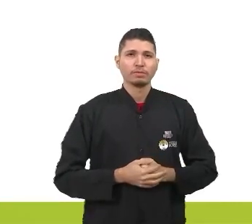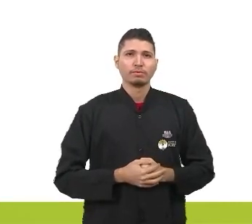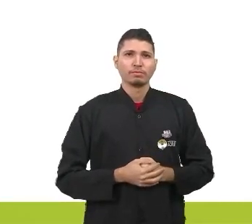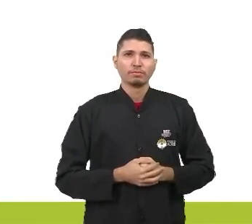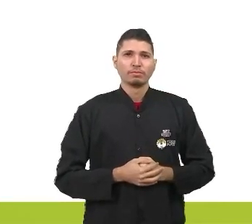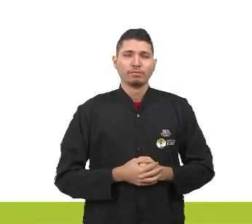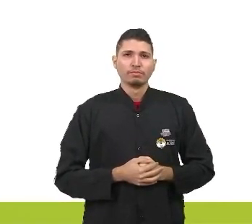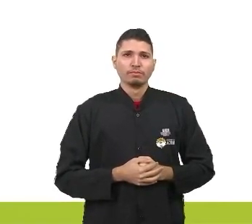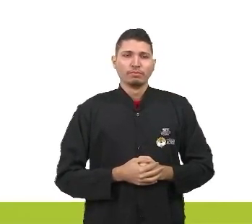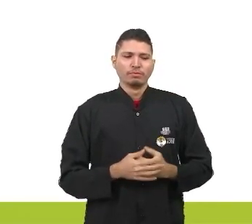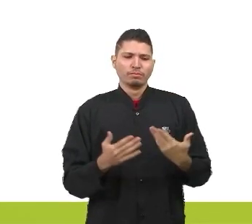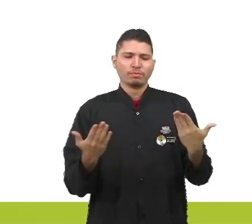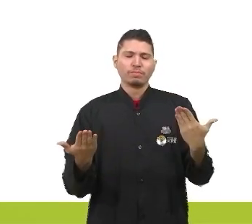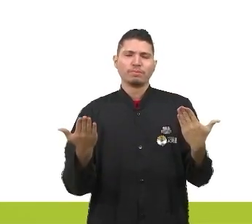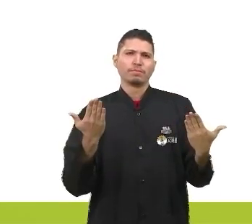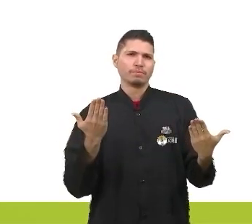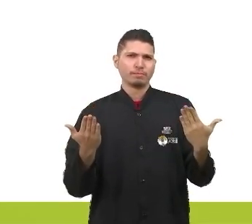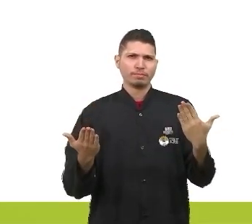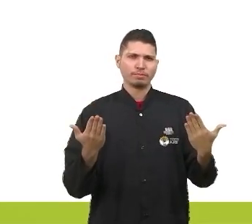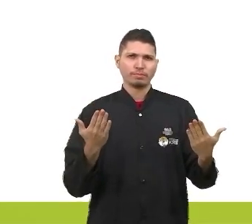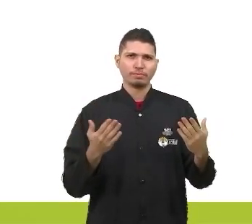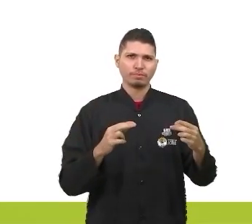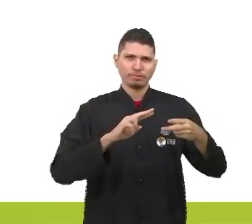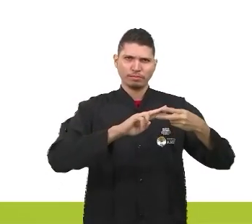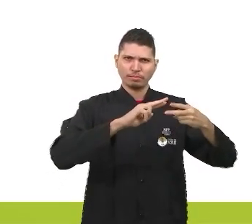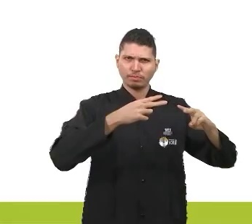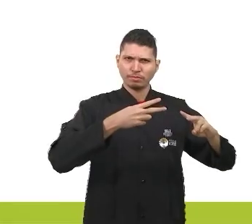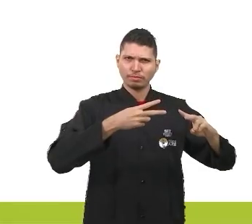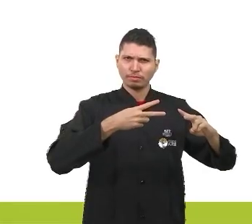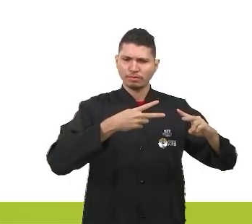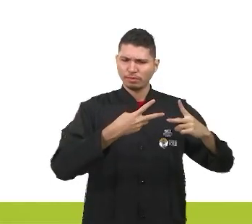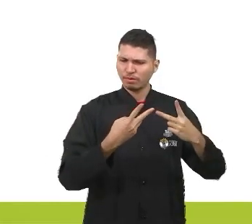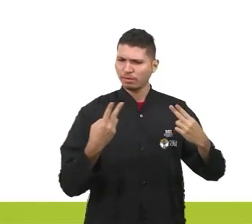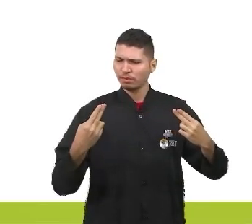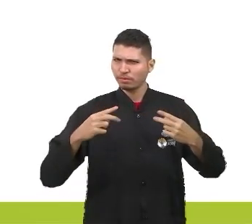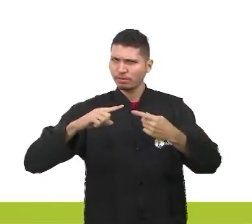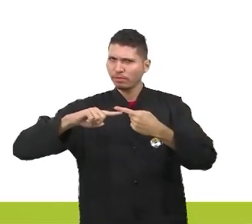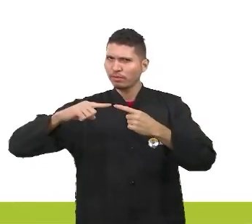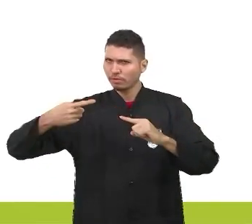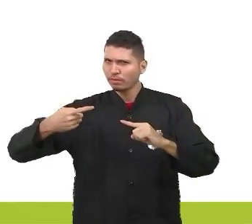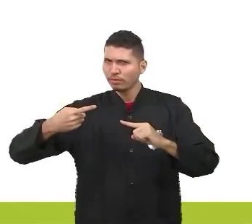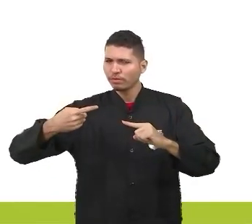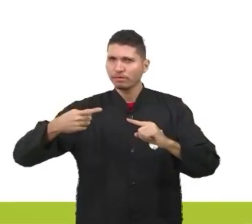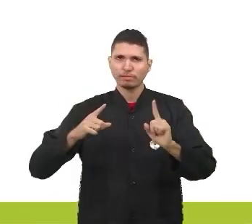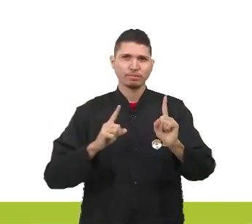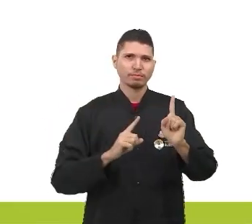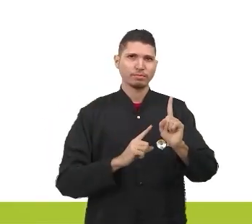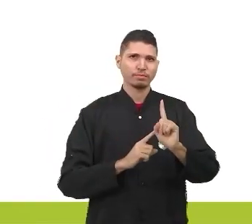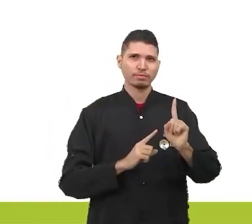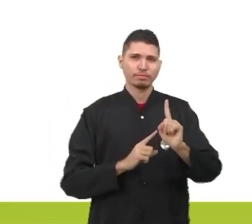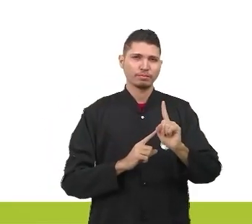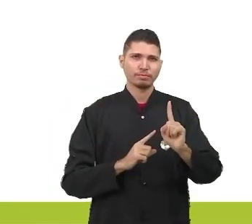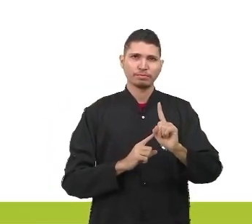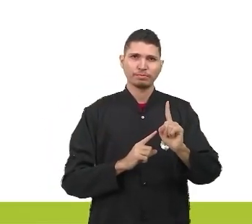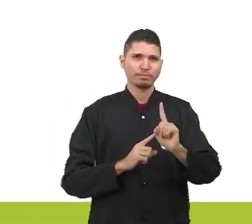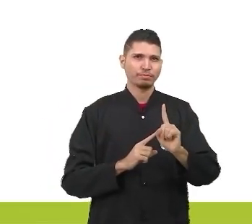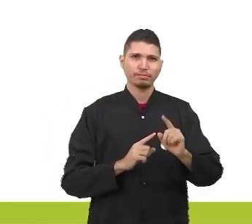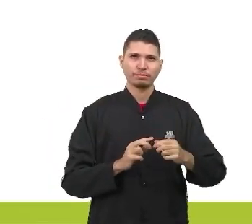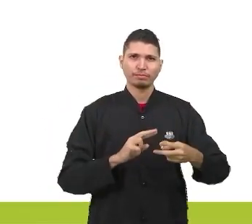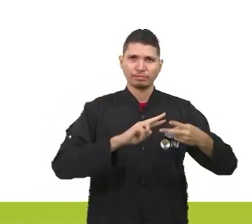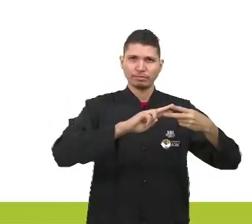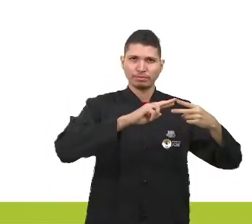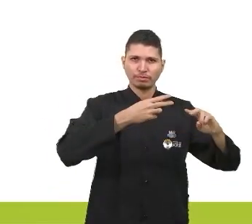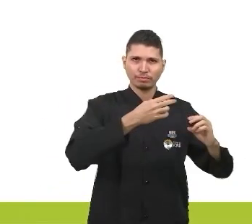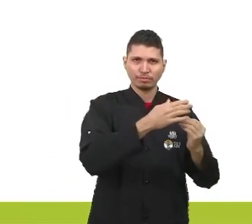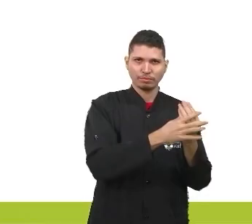vamos fazer uma comparaçãozinha. DNA é igual a RNA? Não. DNA, ele é formado